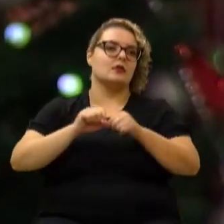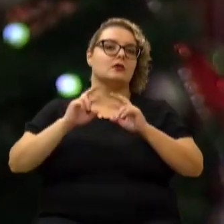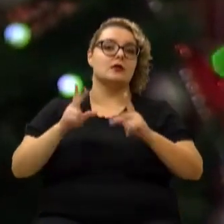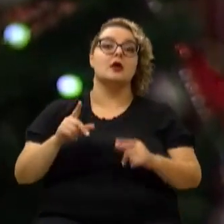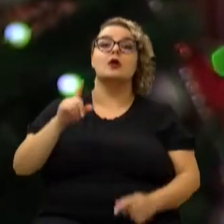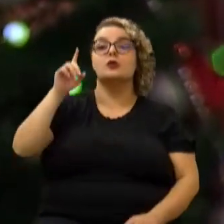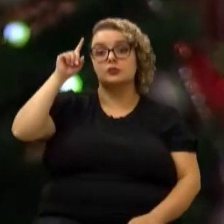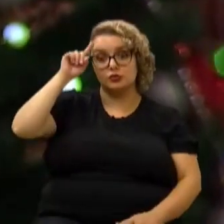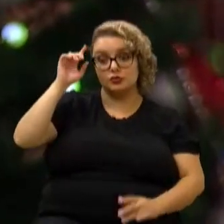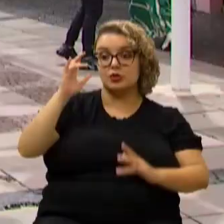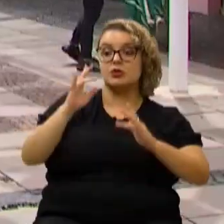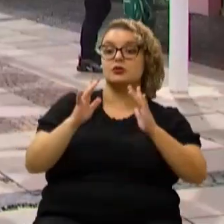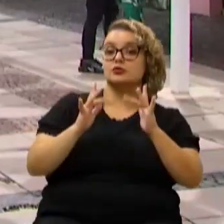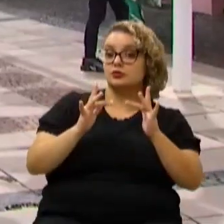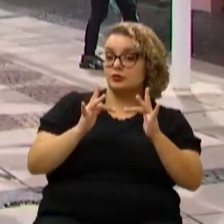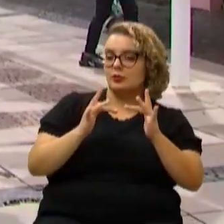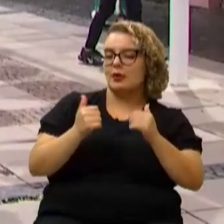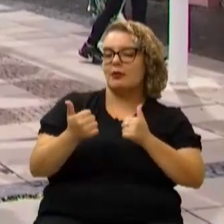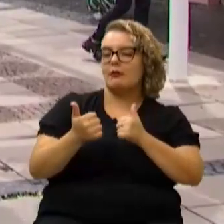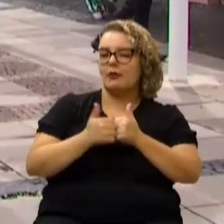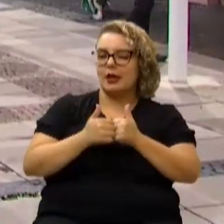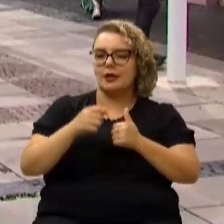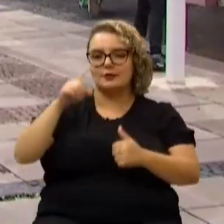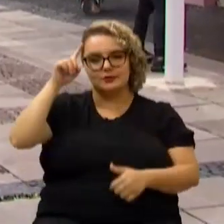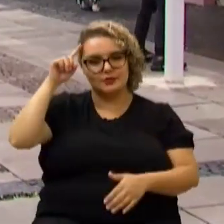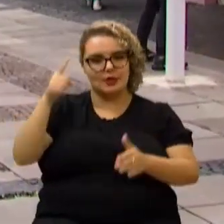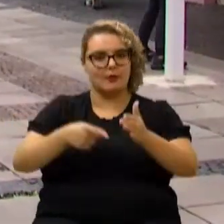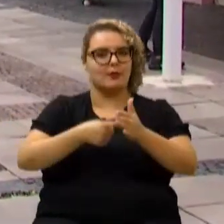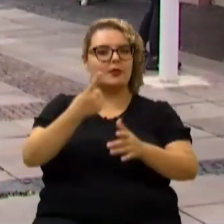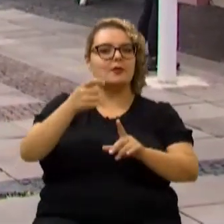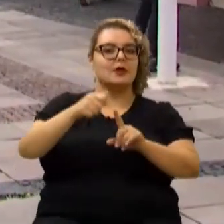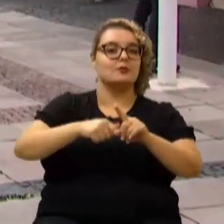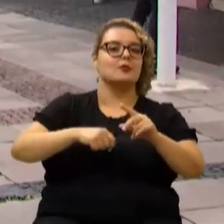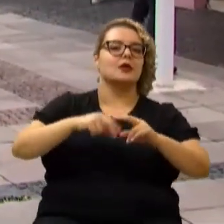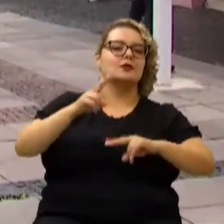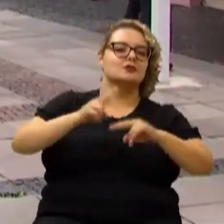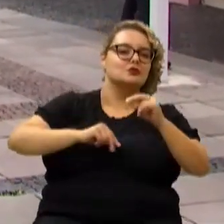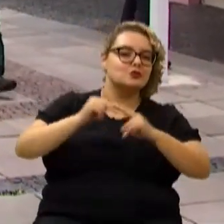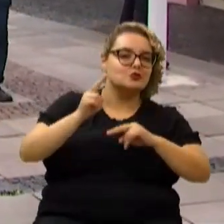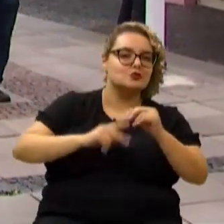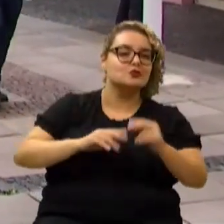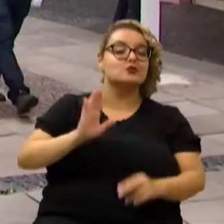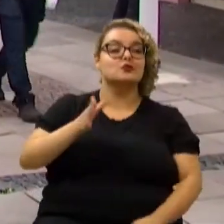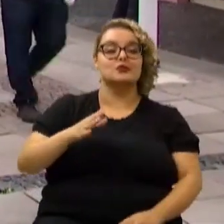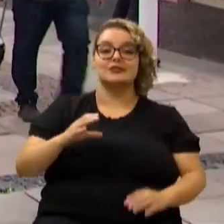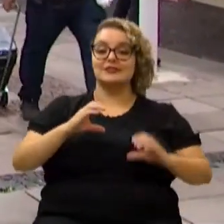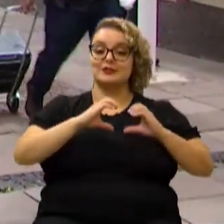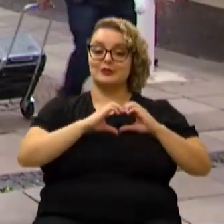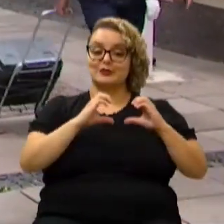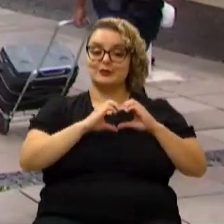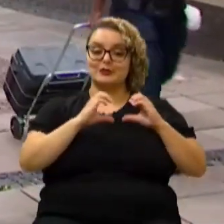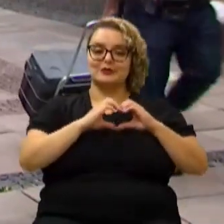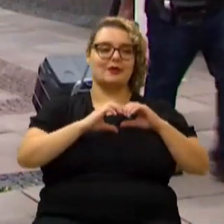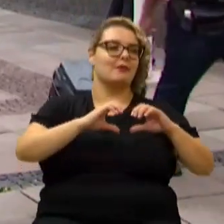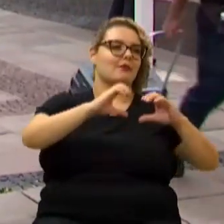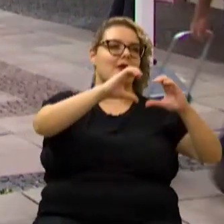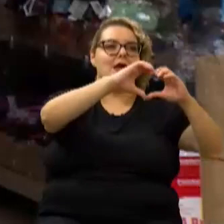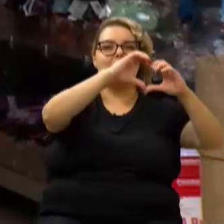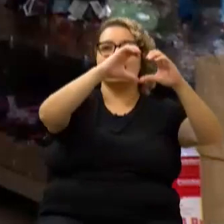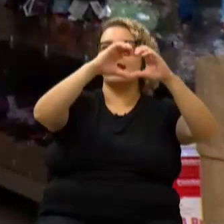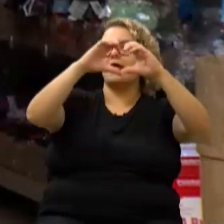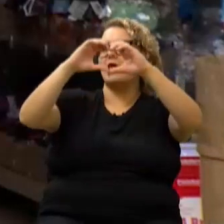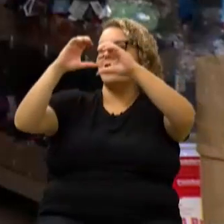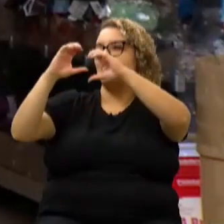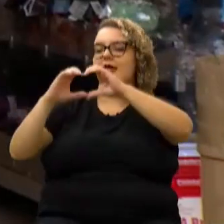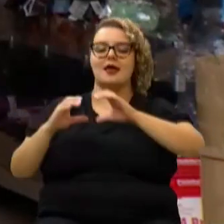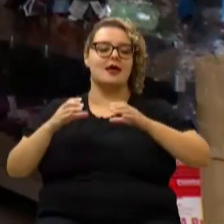faz total diferença é dia dos namorados. Chega ali próximo do dia 1º de junho, o pessoal já tá coração para toda